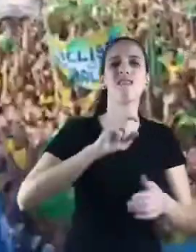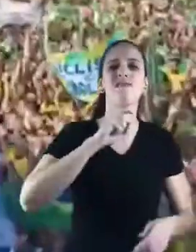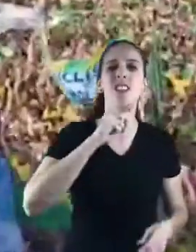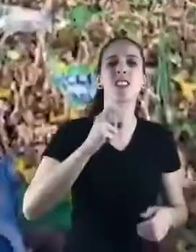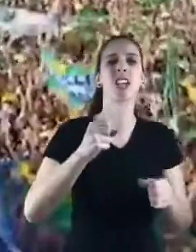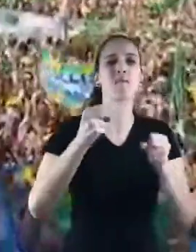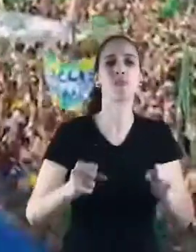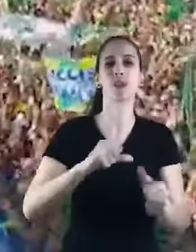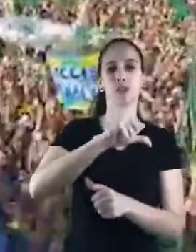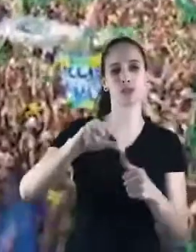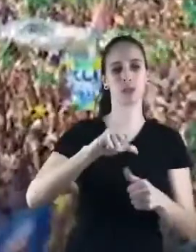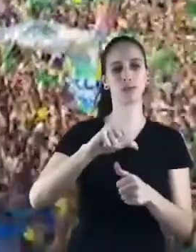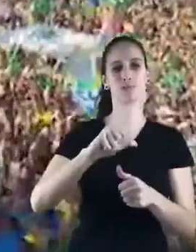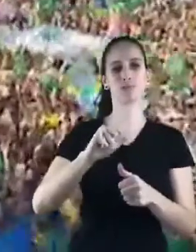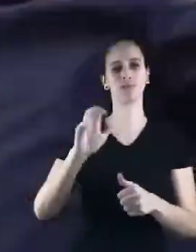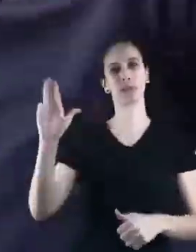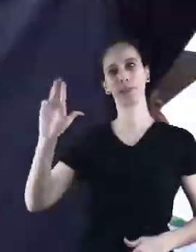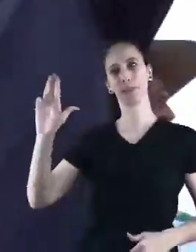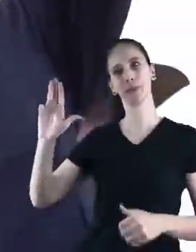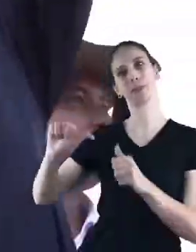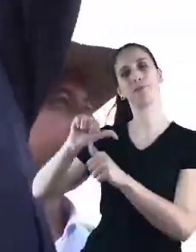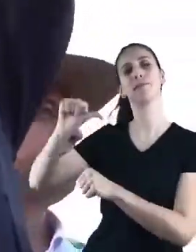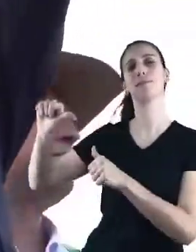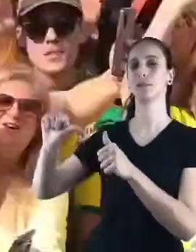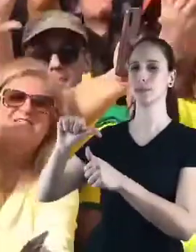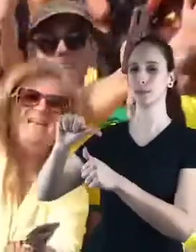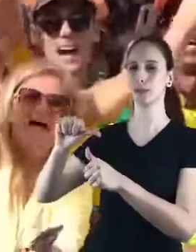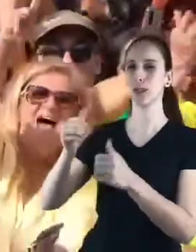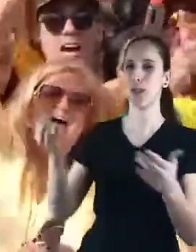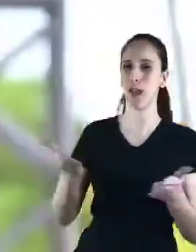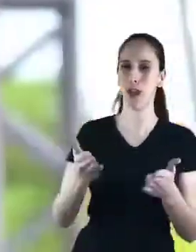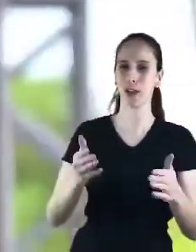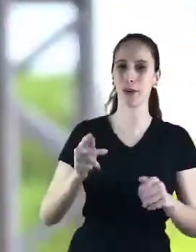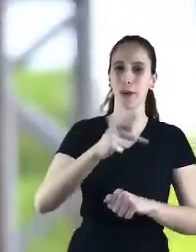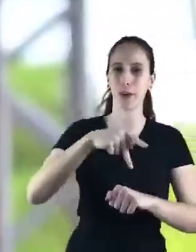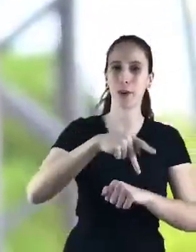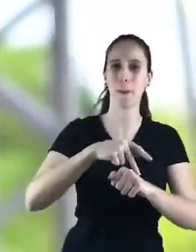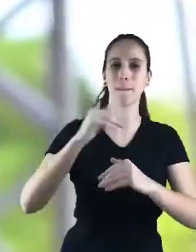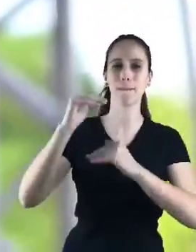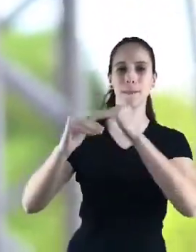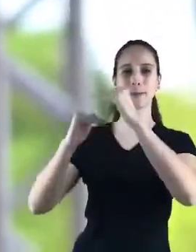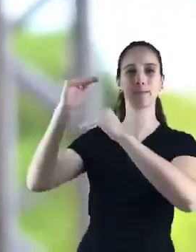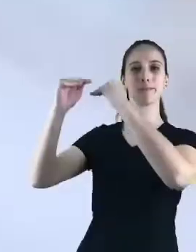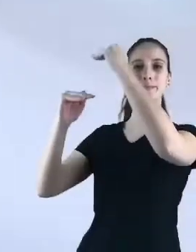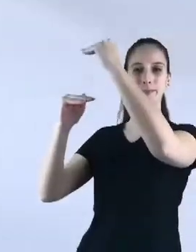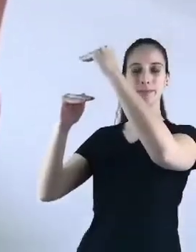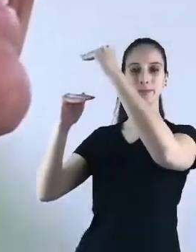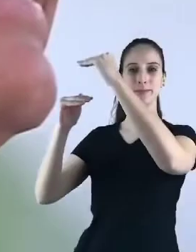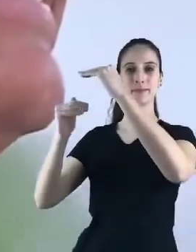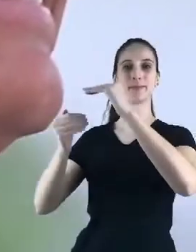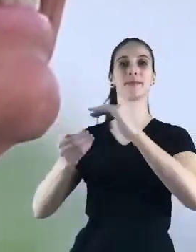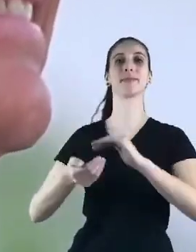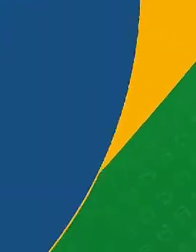ninguém poderá mudar isso. Vira a página, cara. Somos o país da prosperidade.